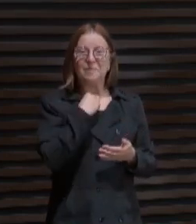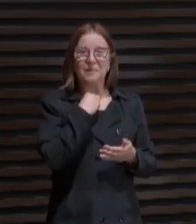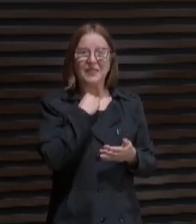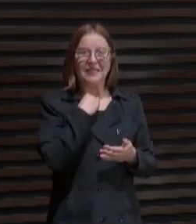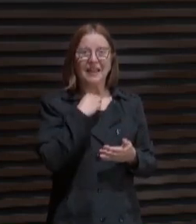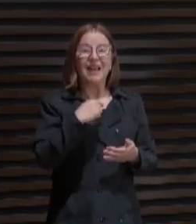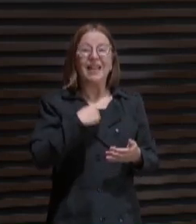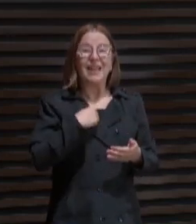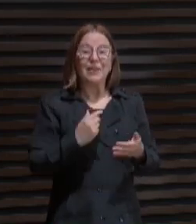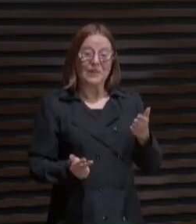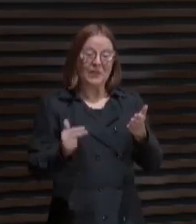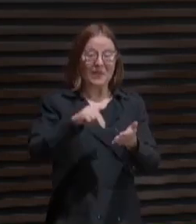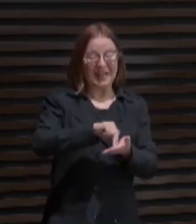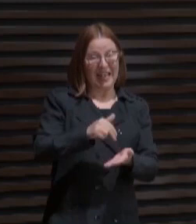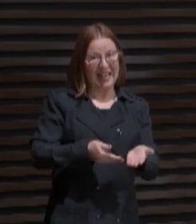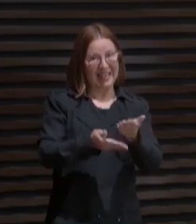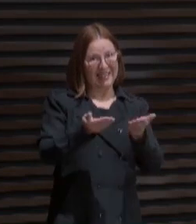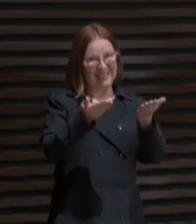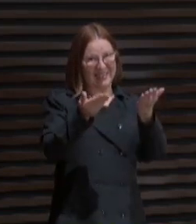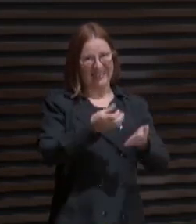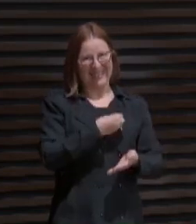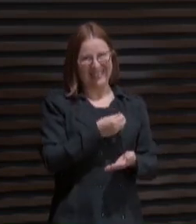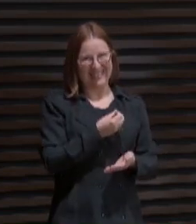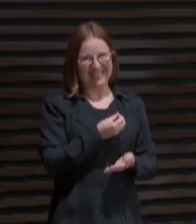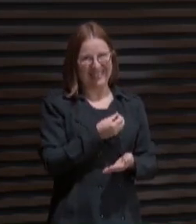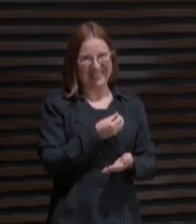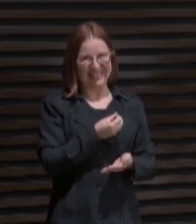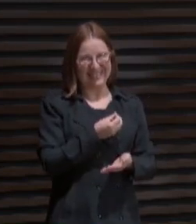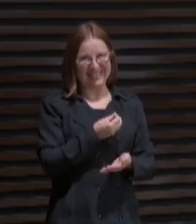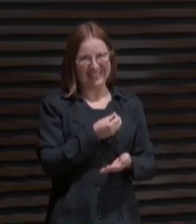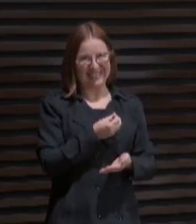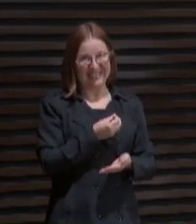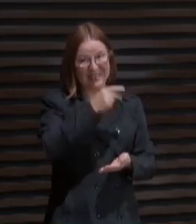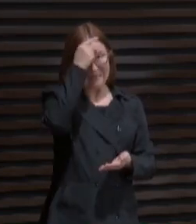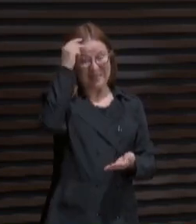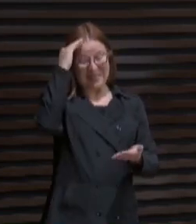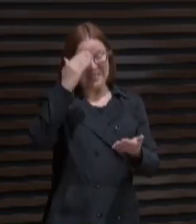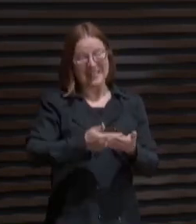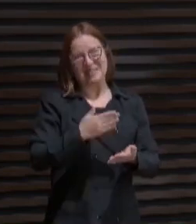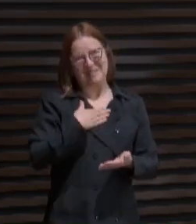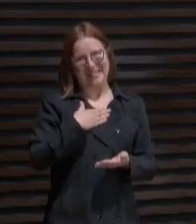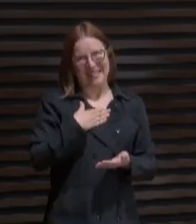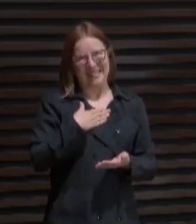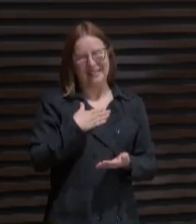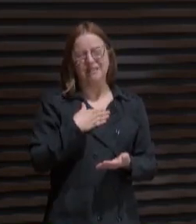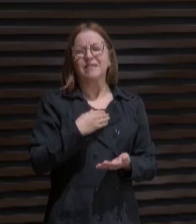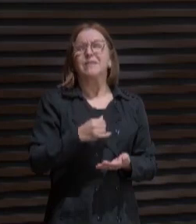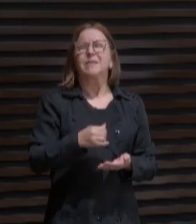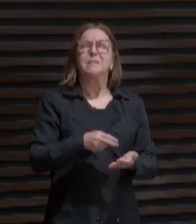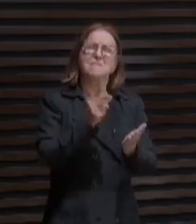a ressurreição e a vida. Quem crê em mim, ainda